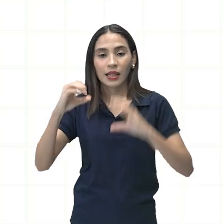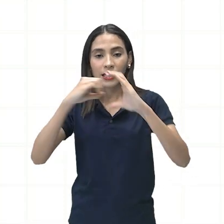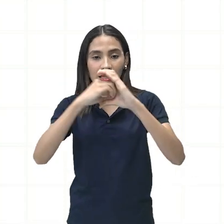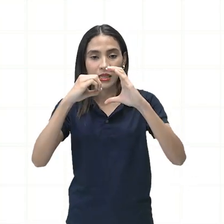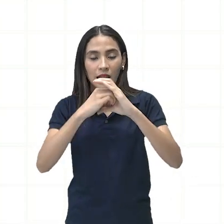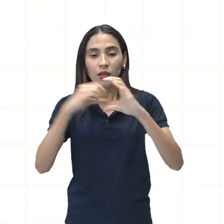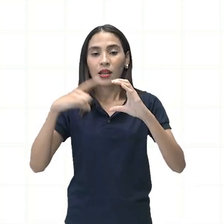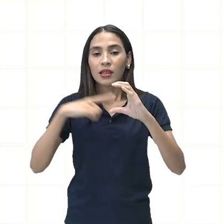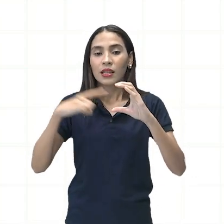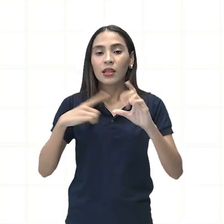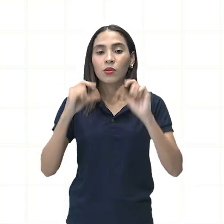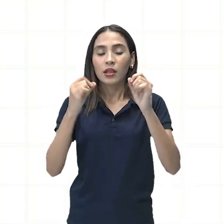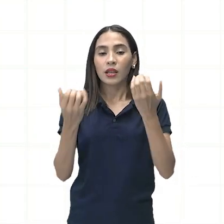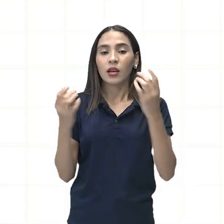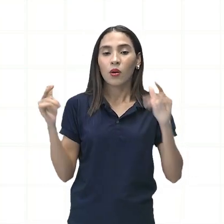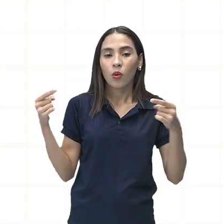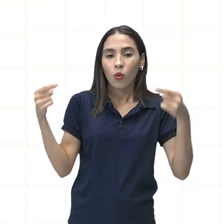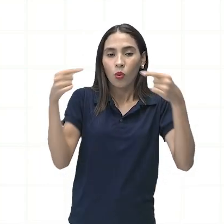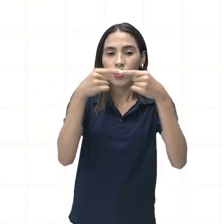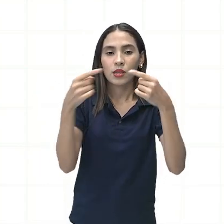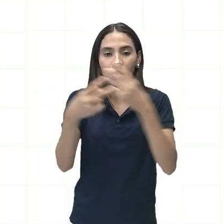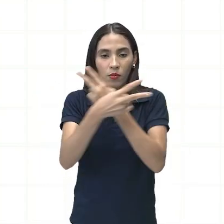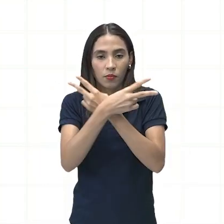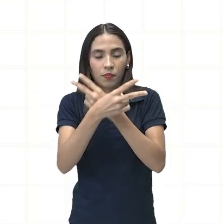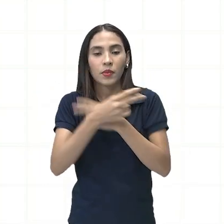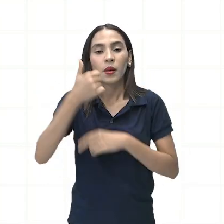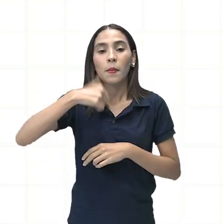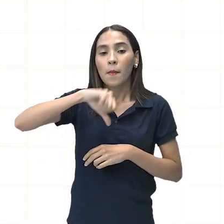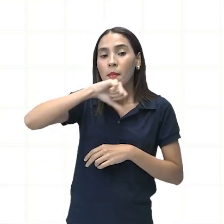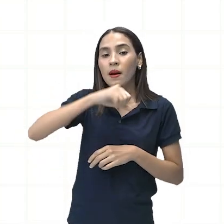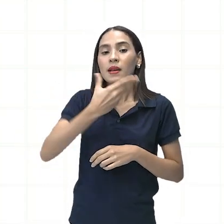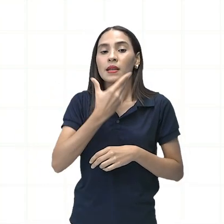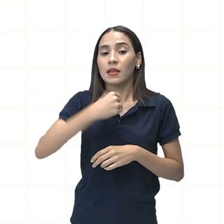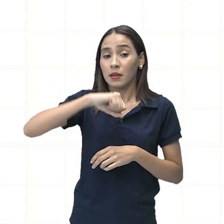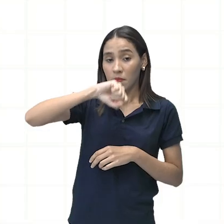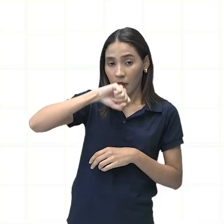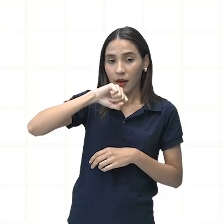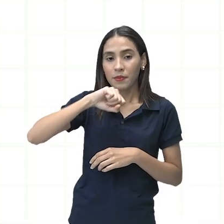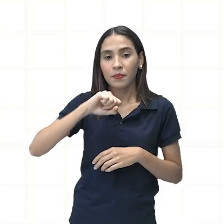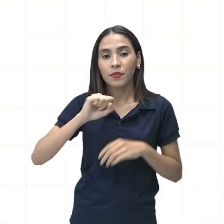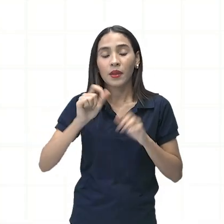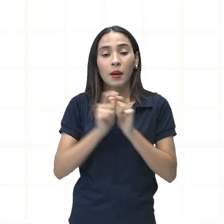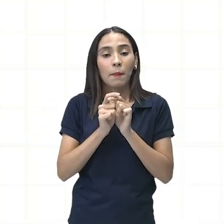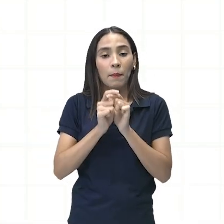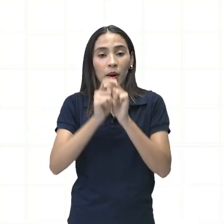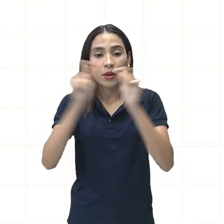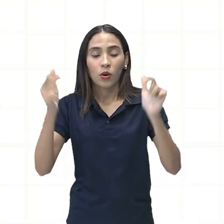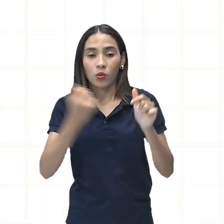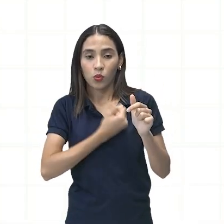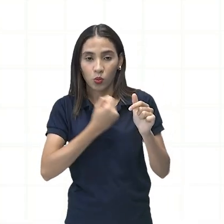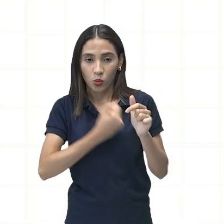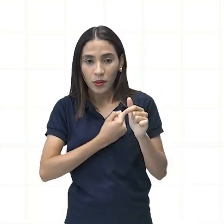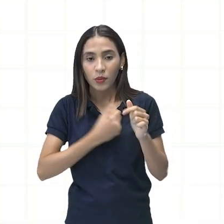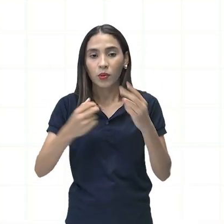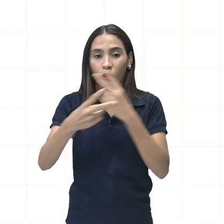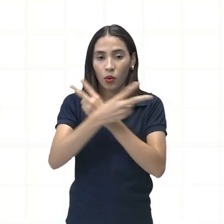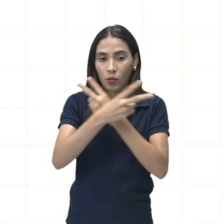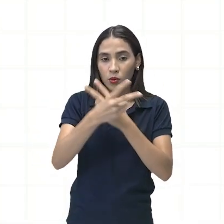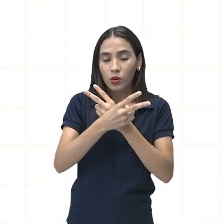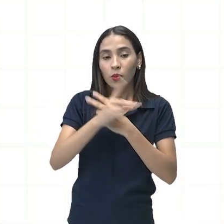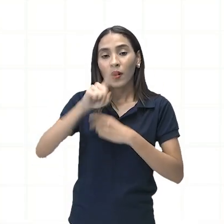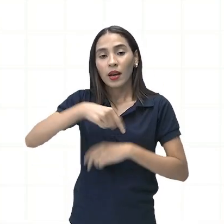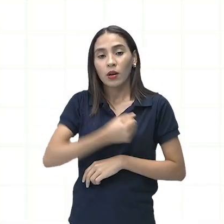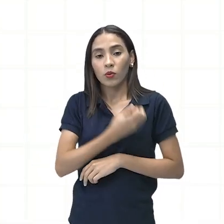combinação imprevisível de cromossomos paternos e maternos. Quanto maior o número de cromossomos da espécie, maior